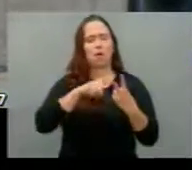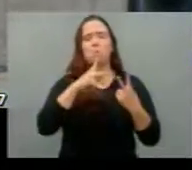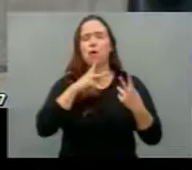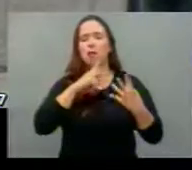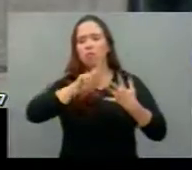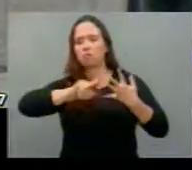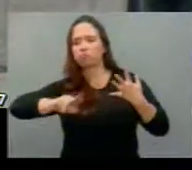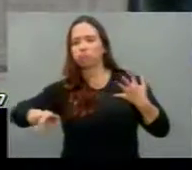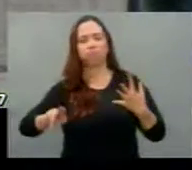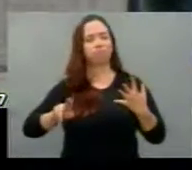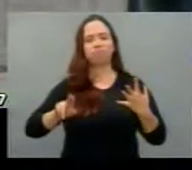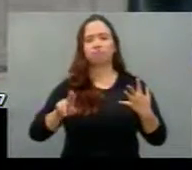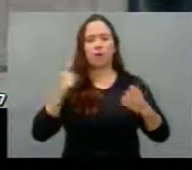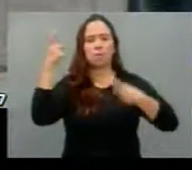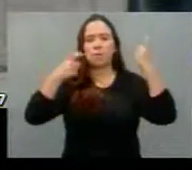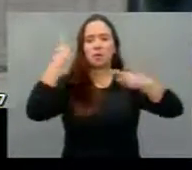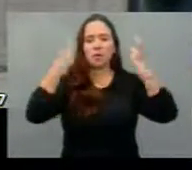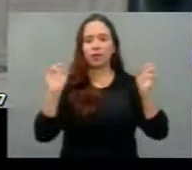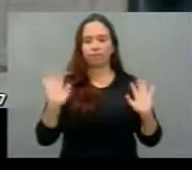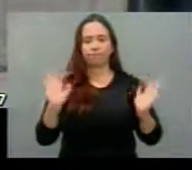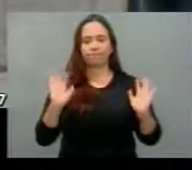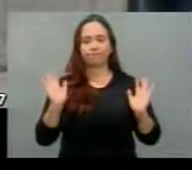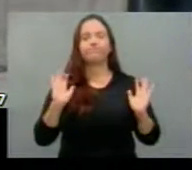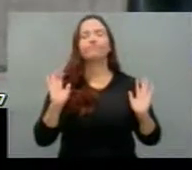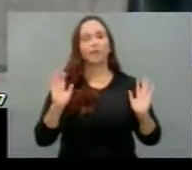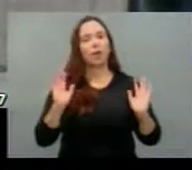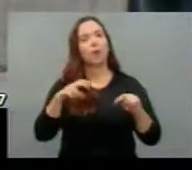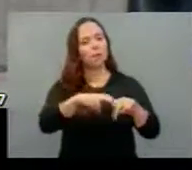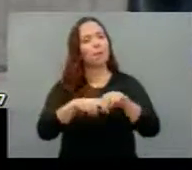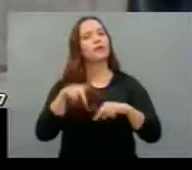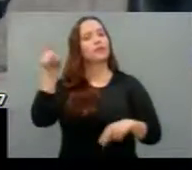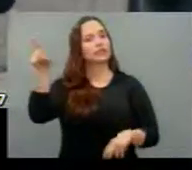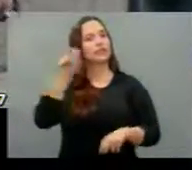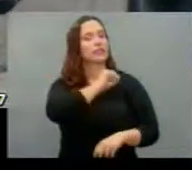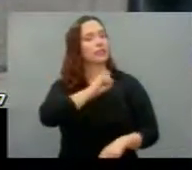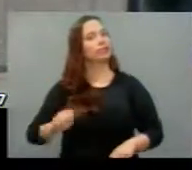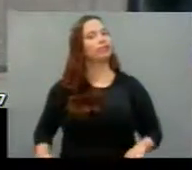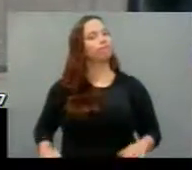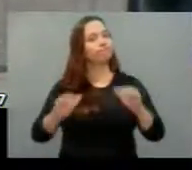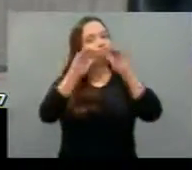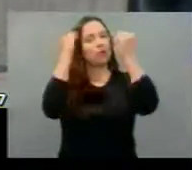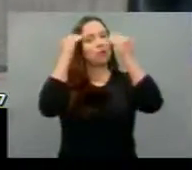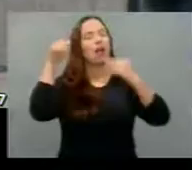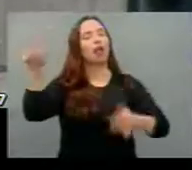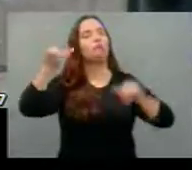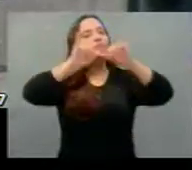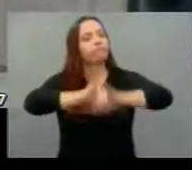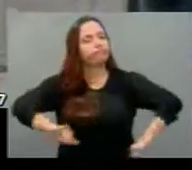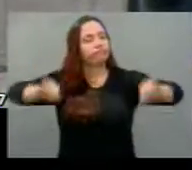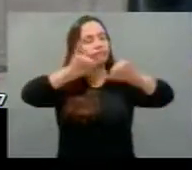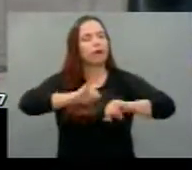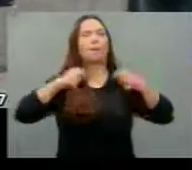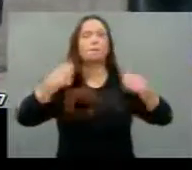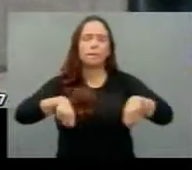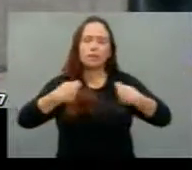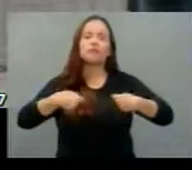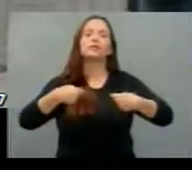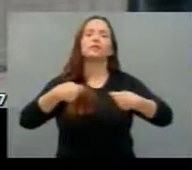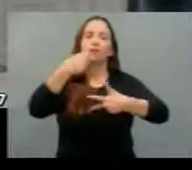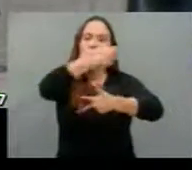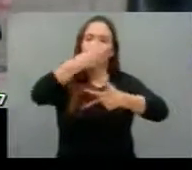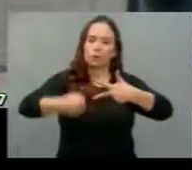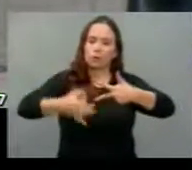outro partido político. Esse tem sido a ideia do senador Eunício, principalmente de fortalecer o diálogo com o